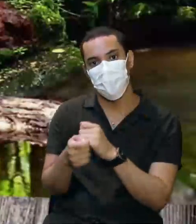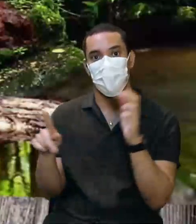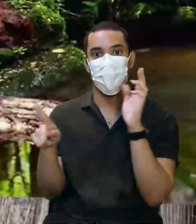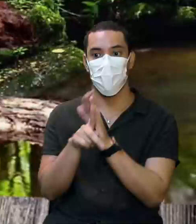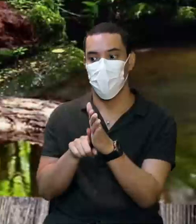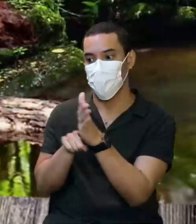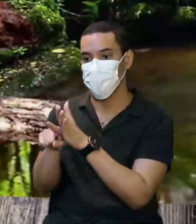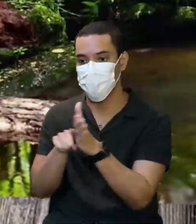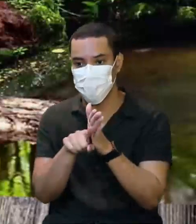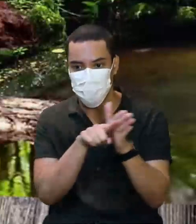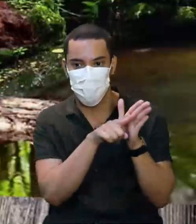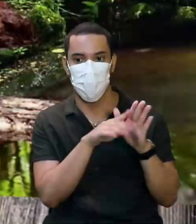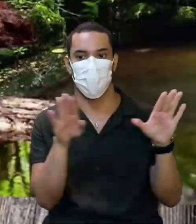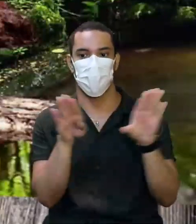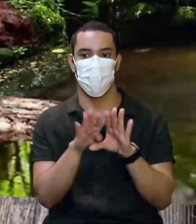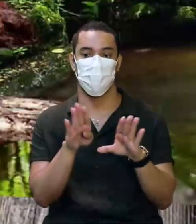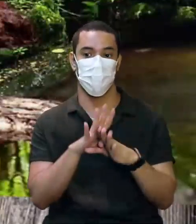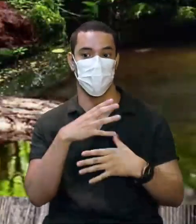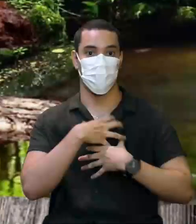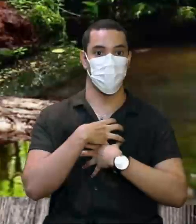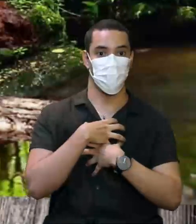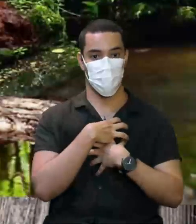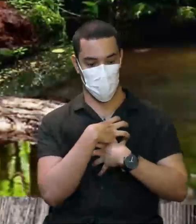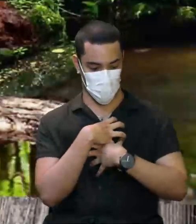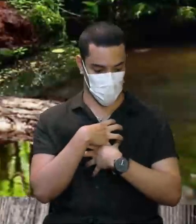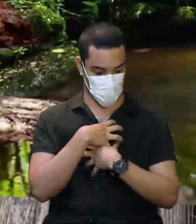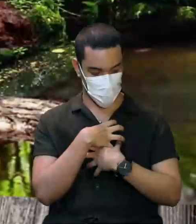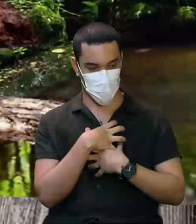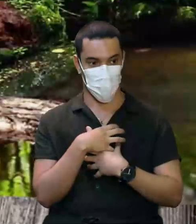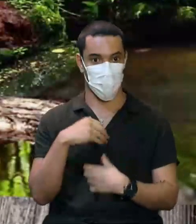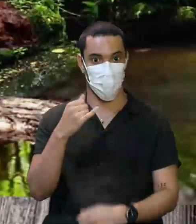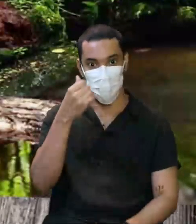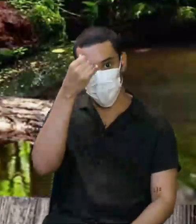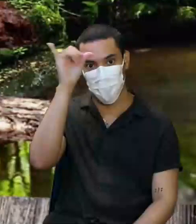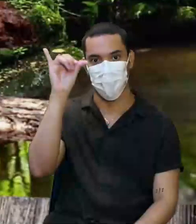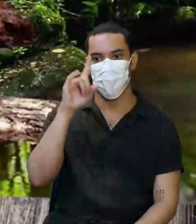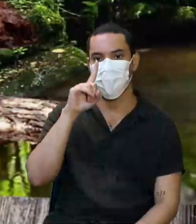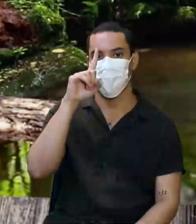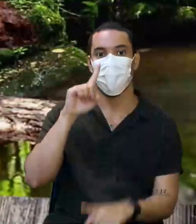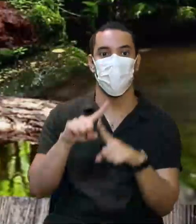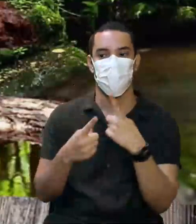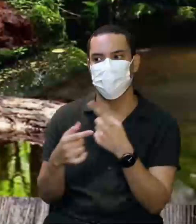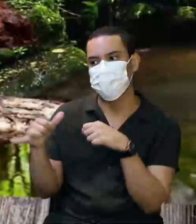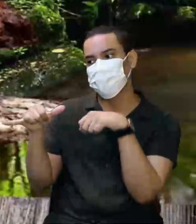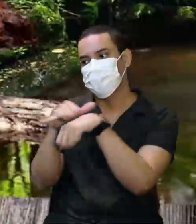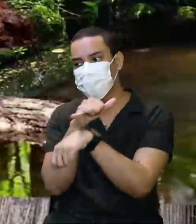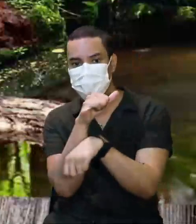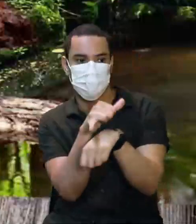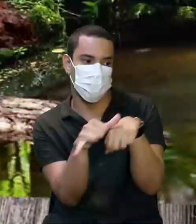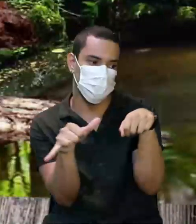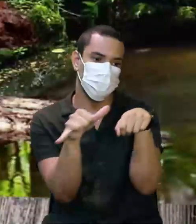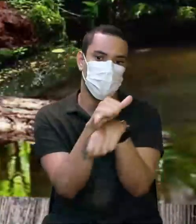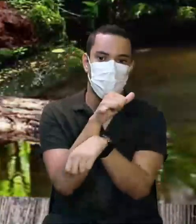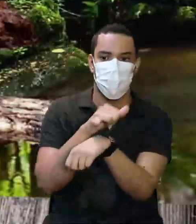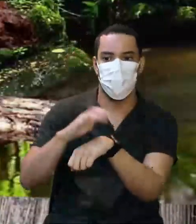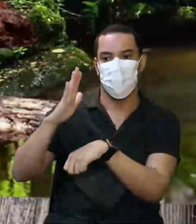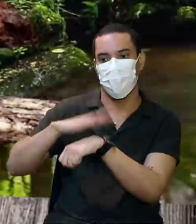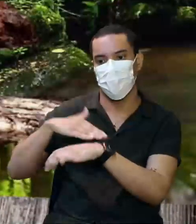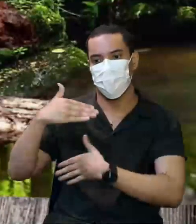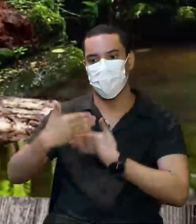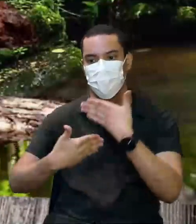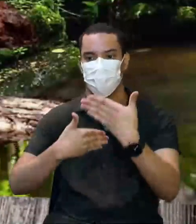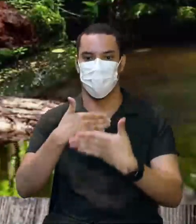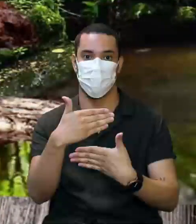caçar, né? De forma que eles não sofressem tantos riscos. Foram criando estratégias ao longo do tempo.